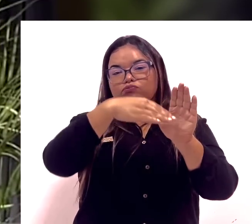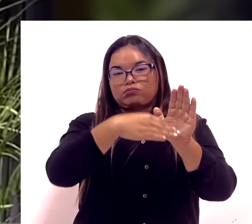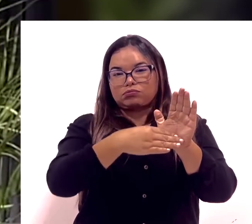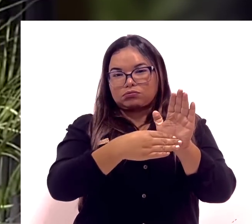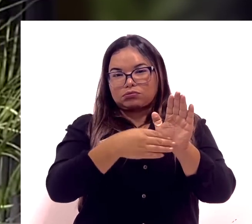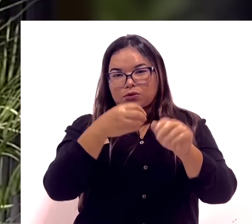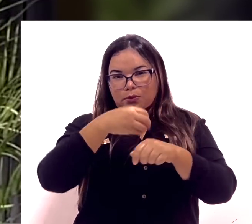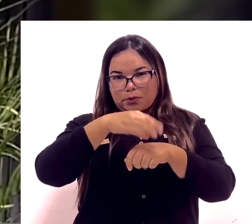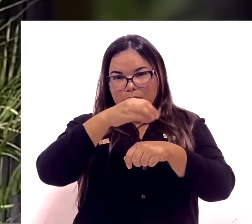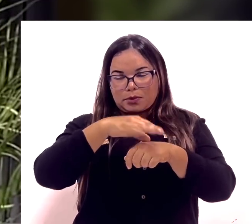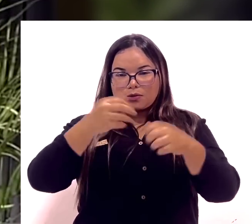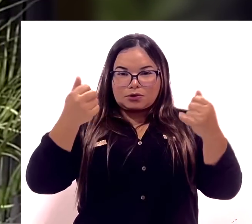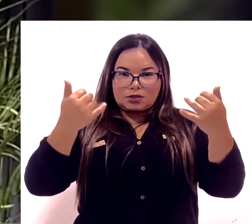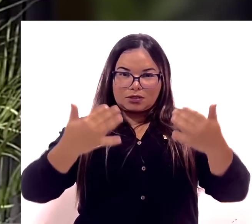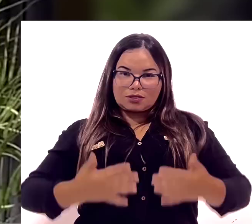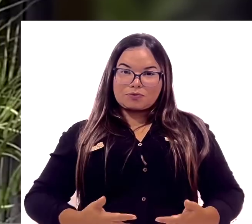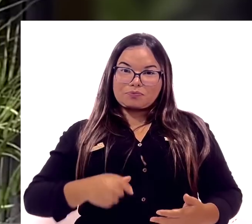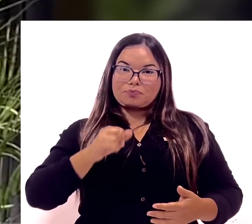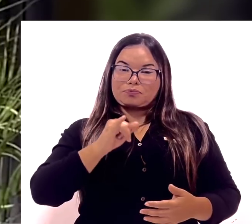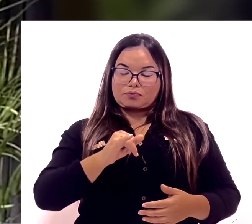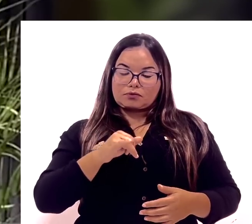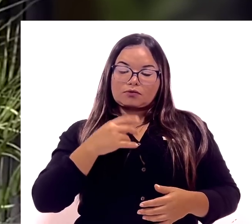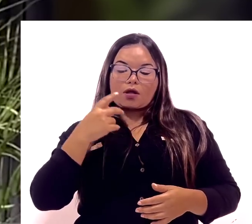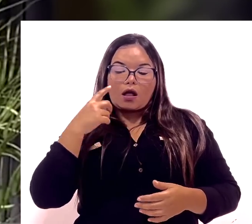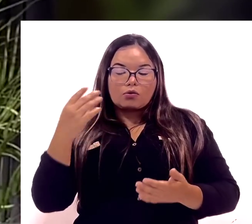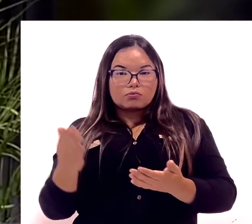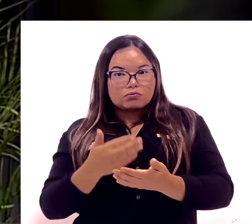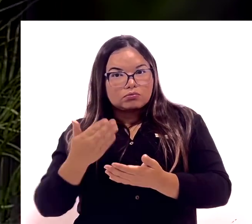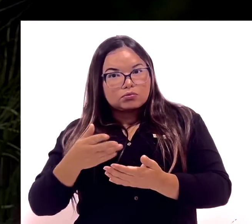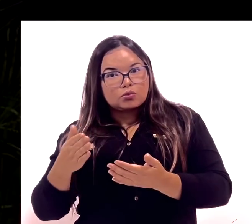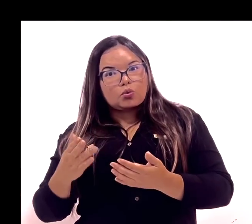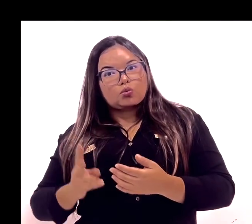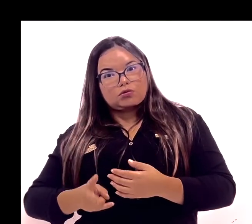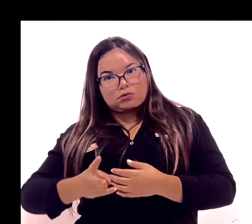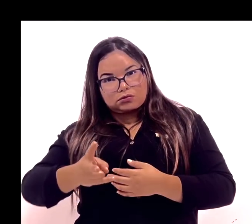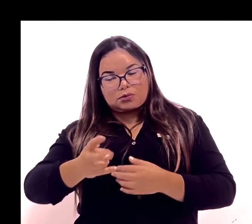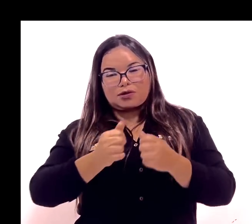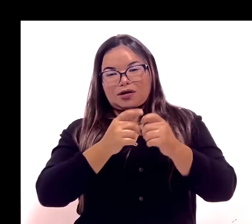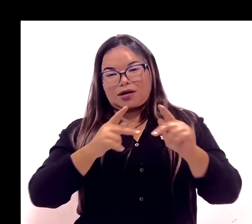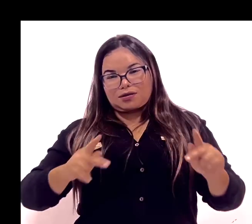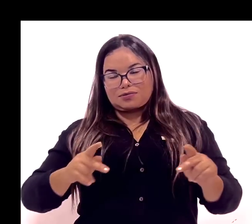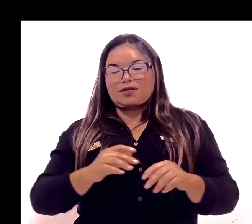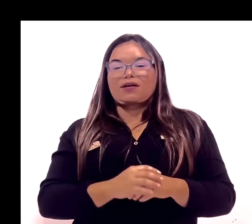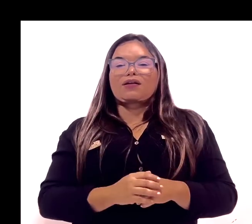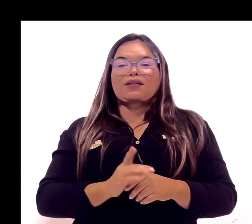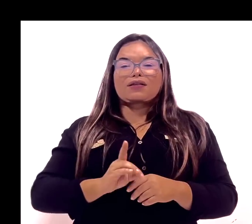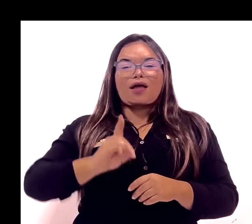livro de Apocalipse, que o Senhor seja com você e te ajude e te guie.